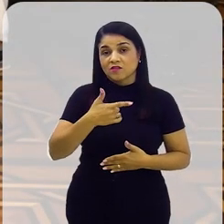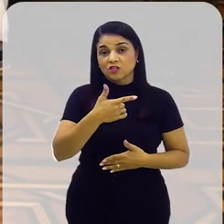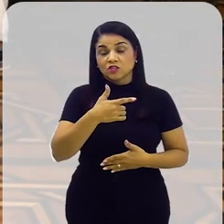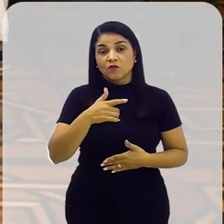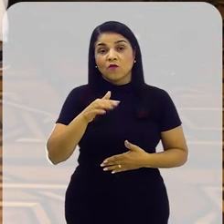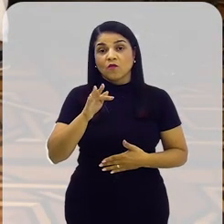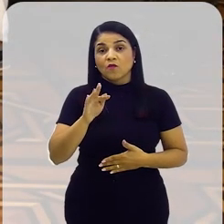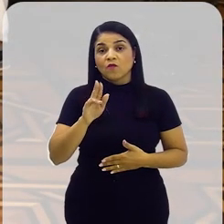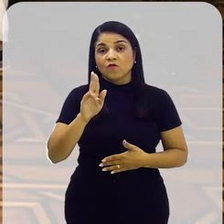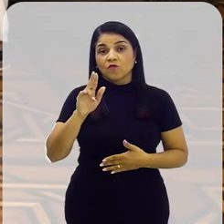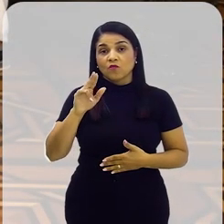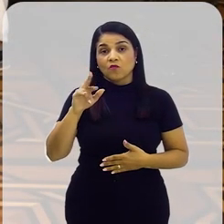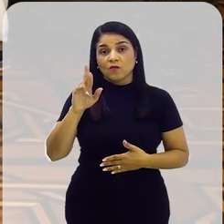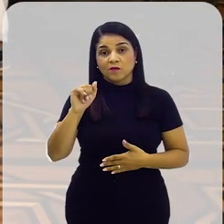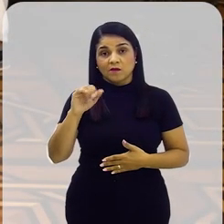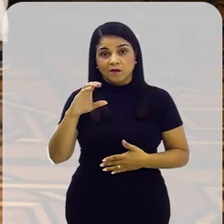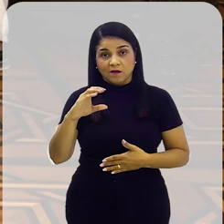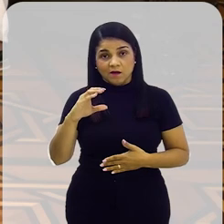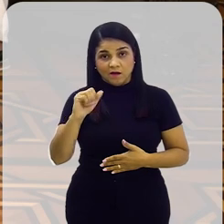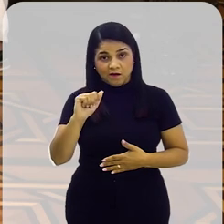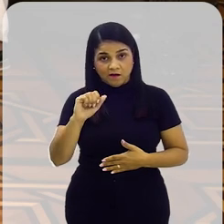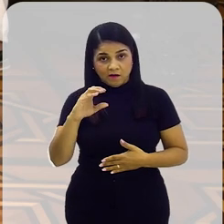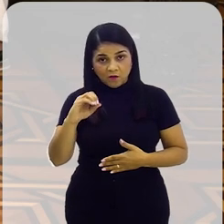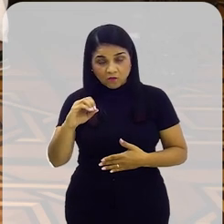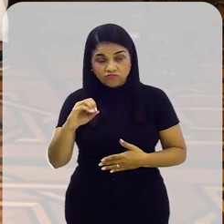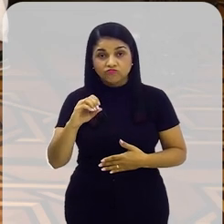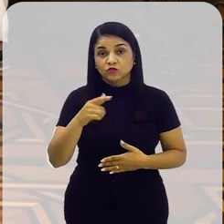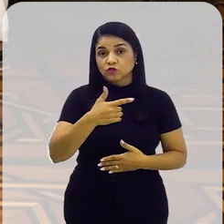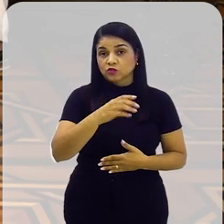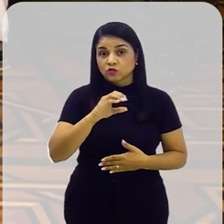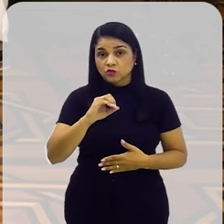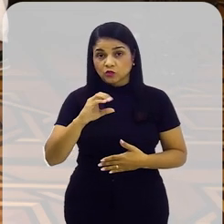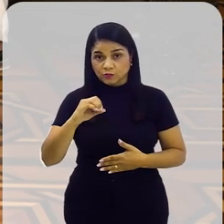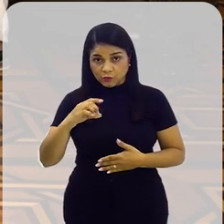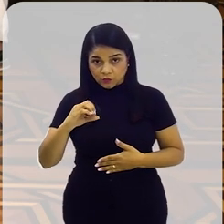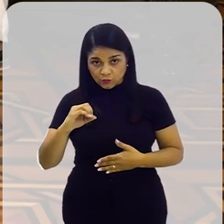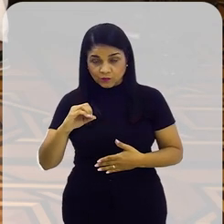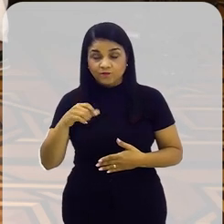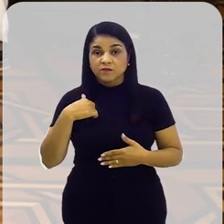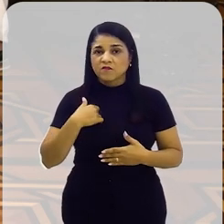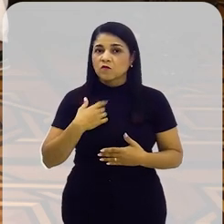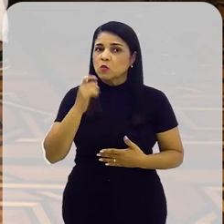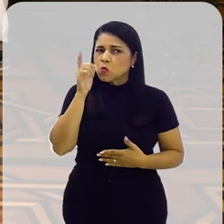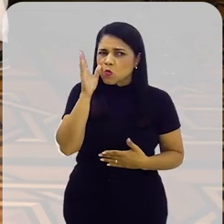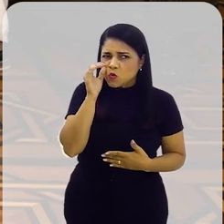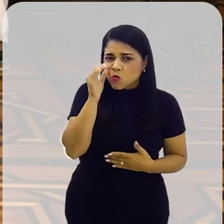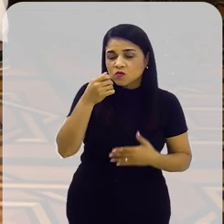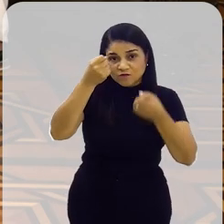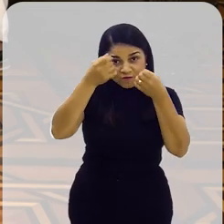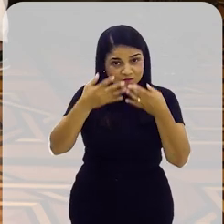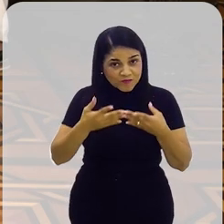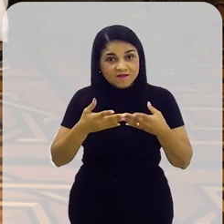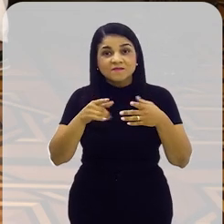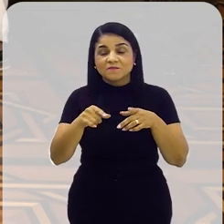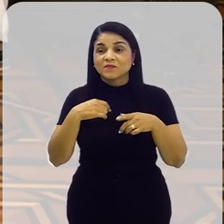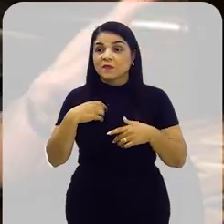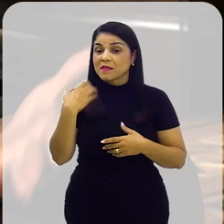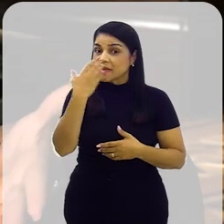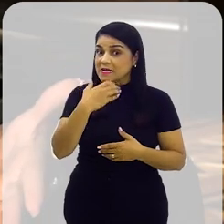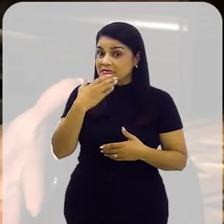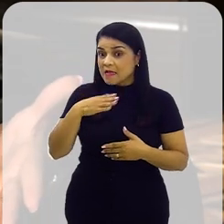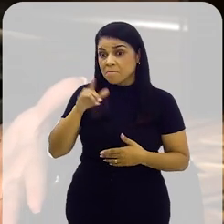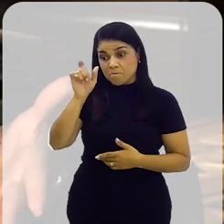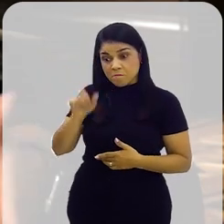É até uma... é curioso, né, o jeito que eu comecei. Eu vou até falar aqui rapidinho, porque eu acho legal isso. É bacana. Isso. Quem ia cantar ia ser